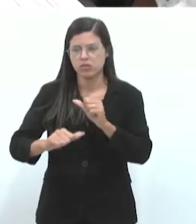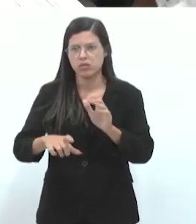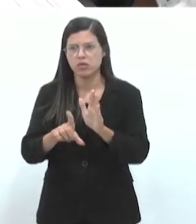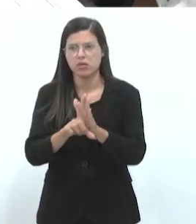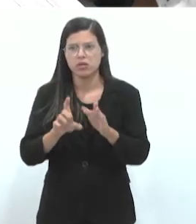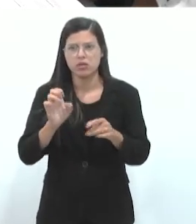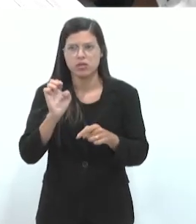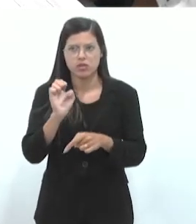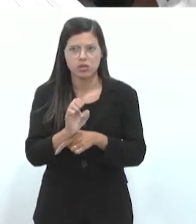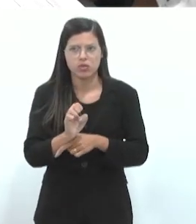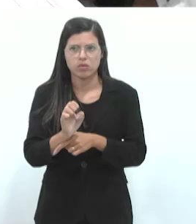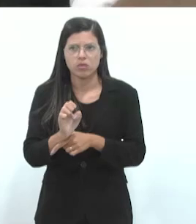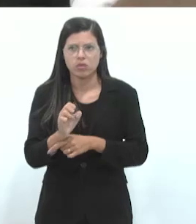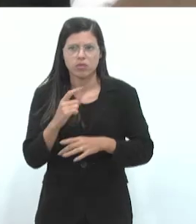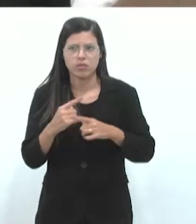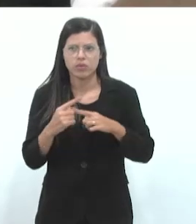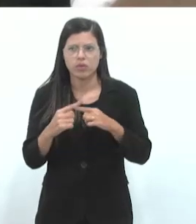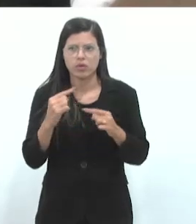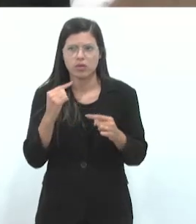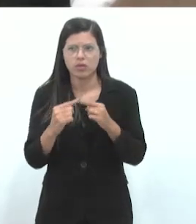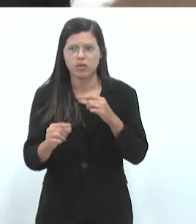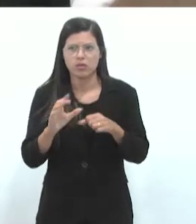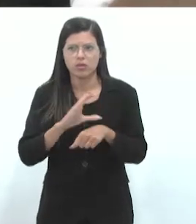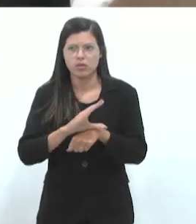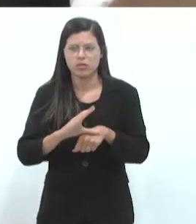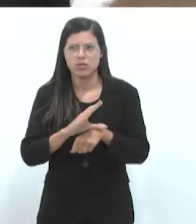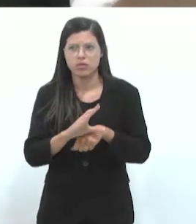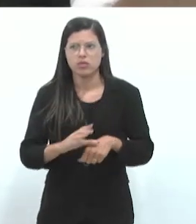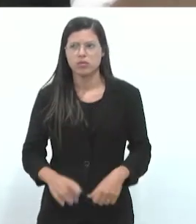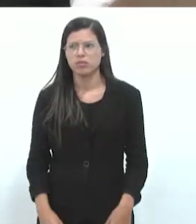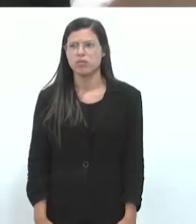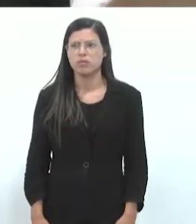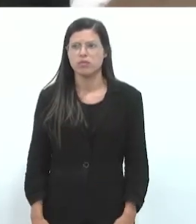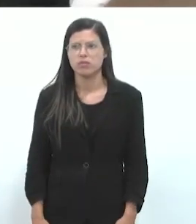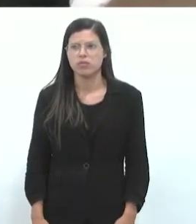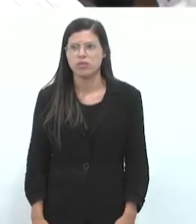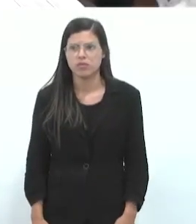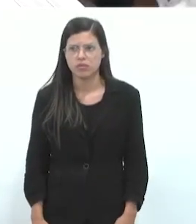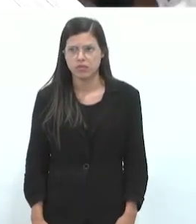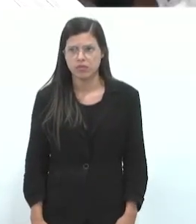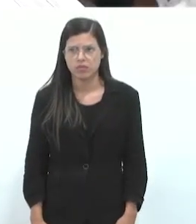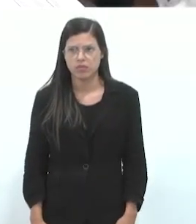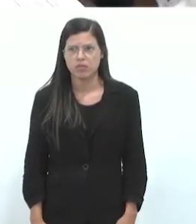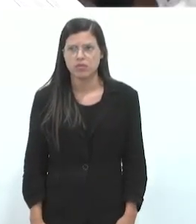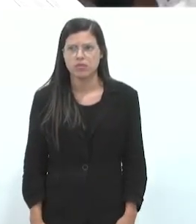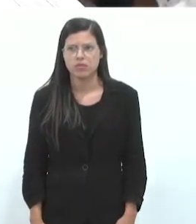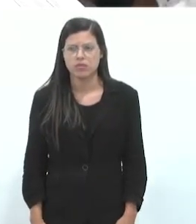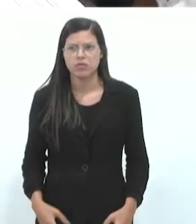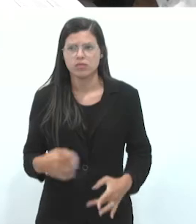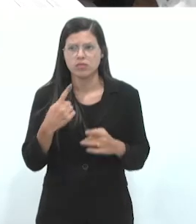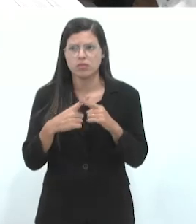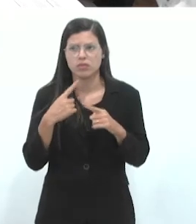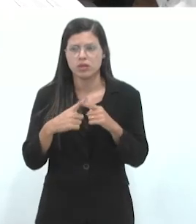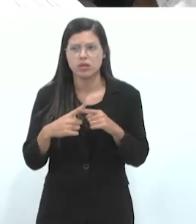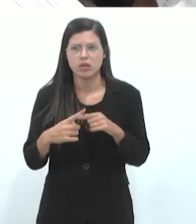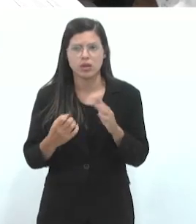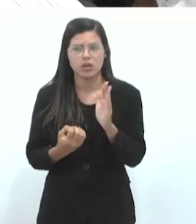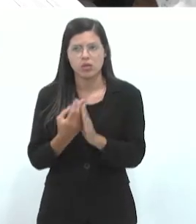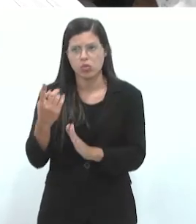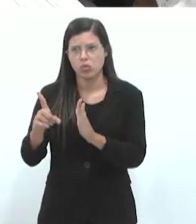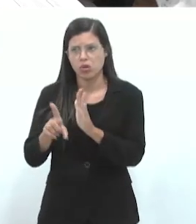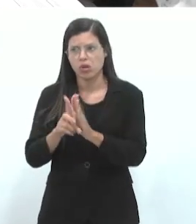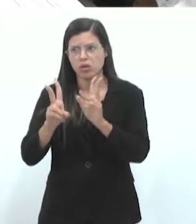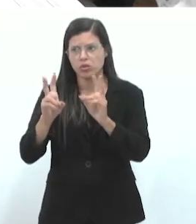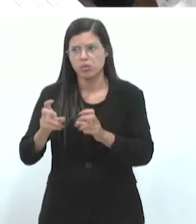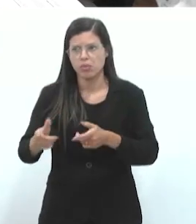uma expressão, por que é inconstitucional? Sim, querido, porque está legislando sobre Matéria federal. Porte de arma. Bom, mas então o que a gente tinha que dizer